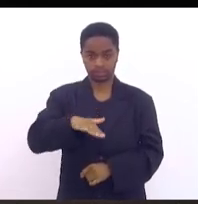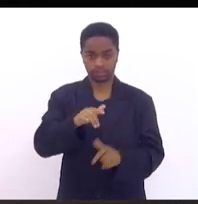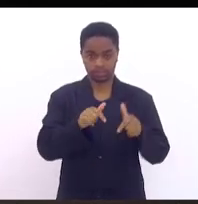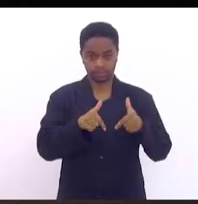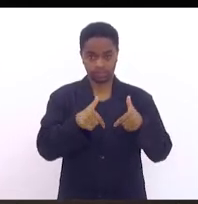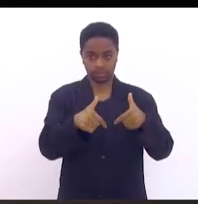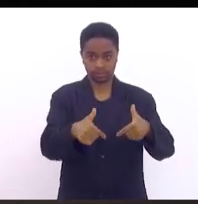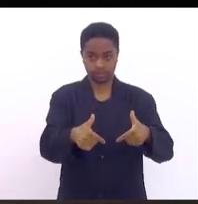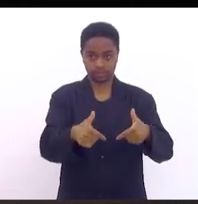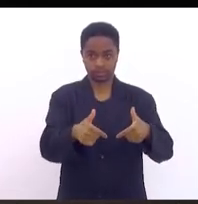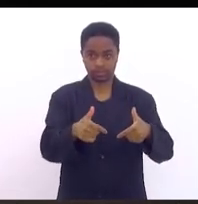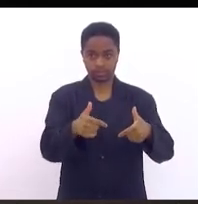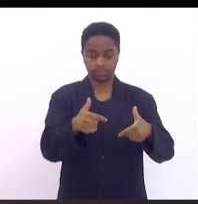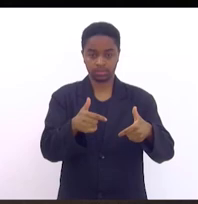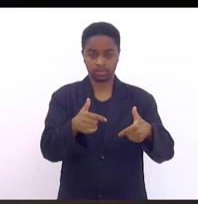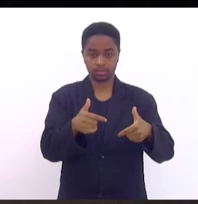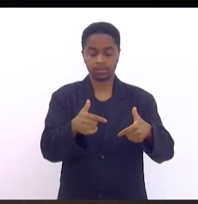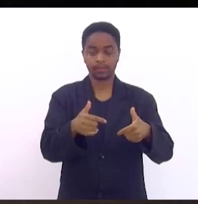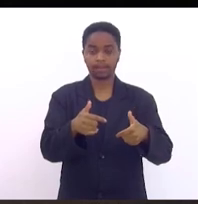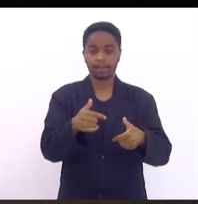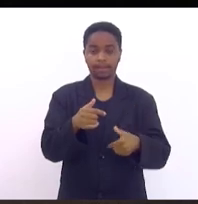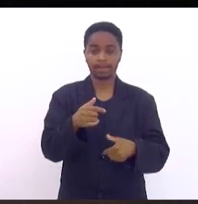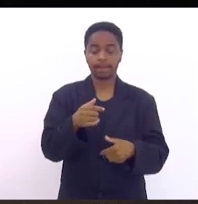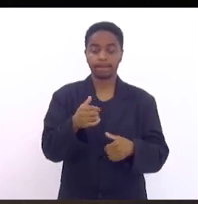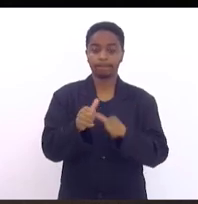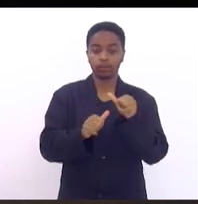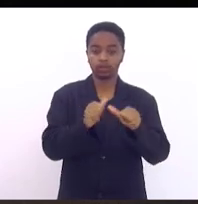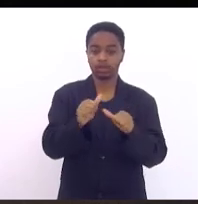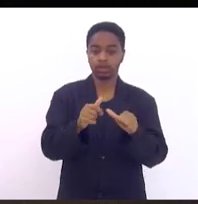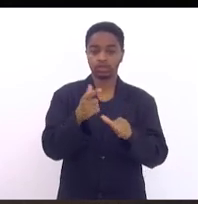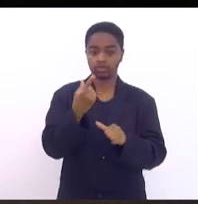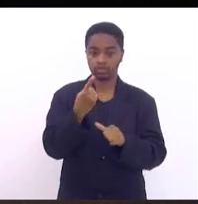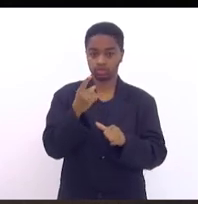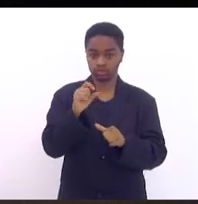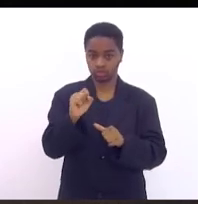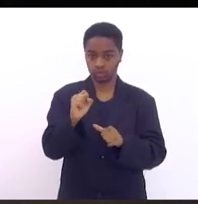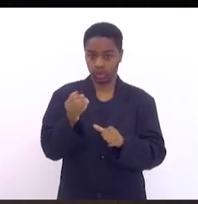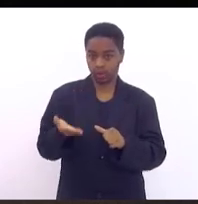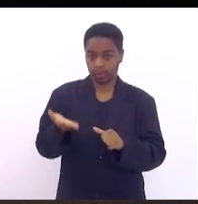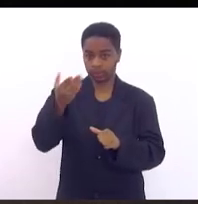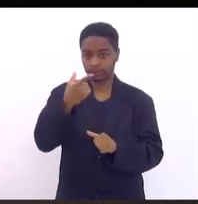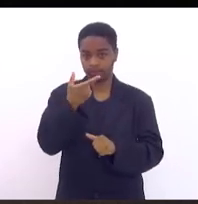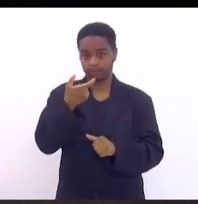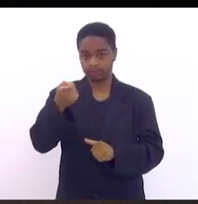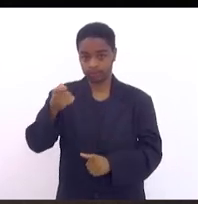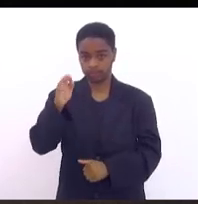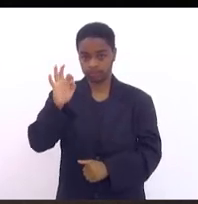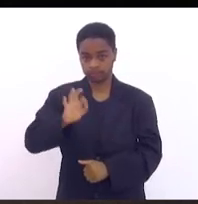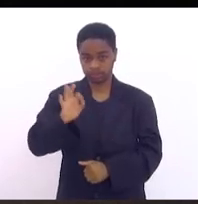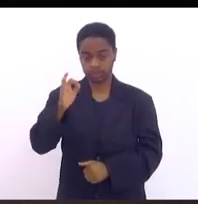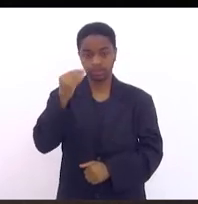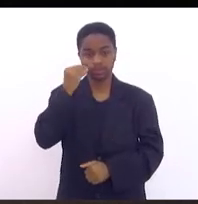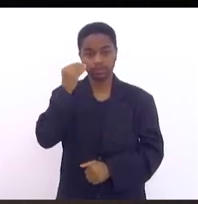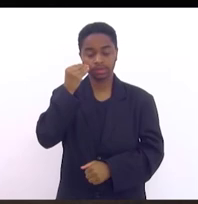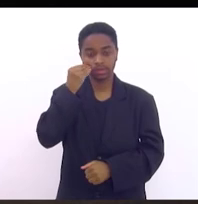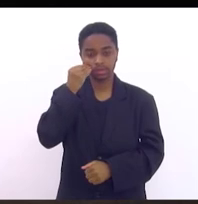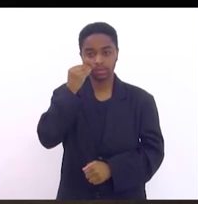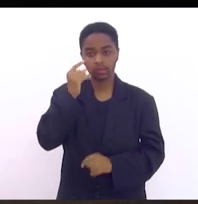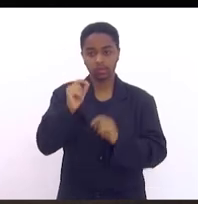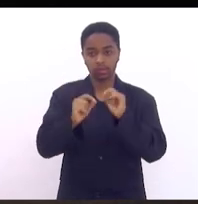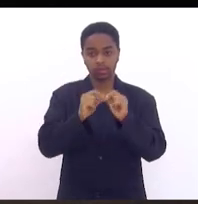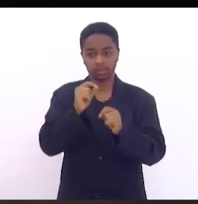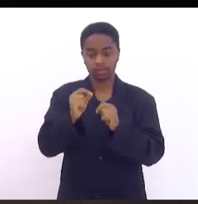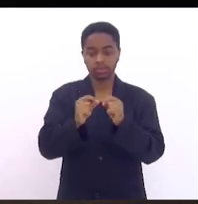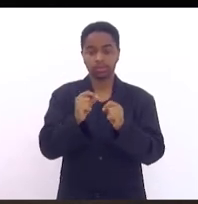de 18% para 20%, com o intuito de promover uma compensação